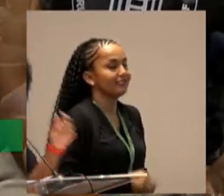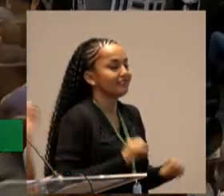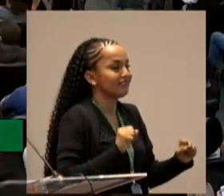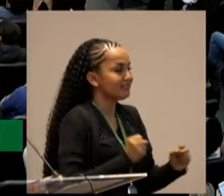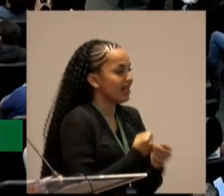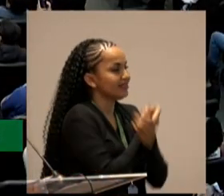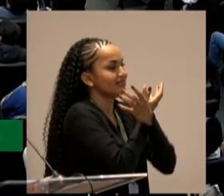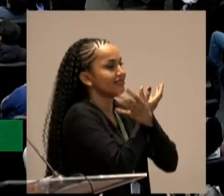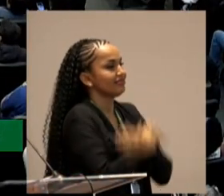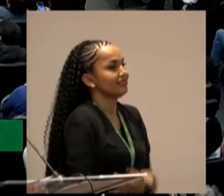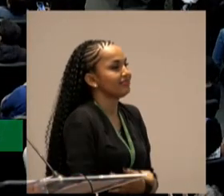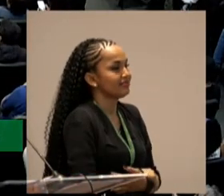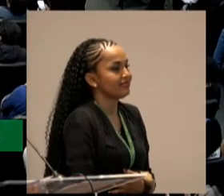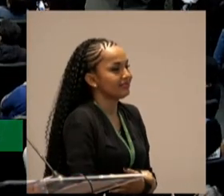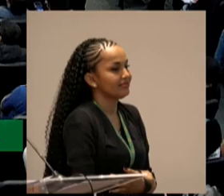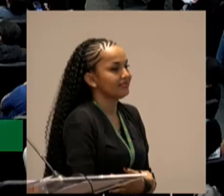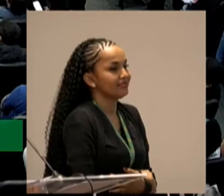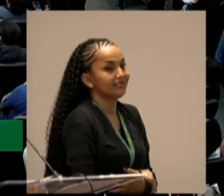nós.